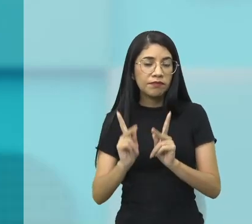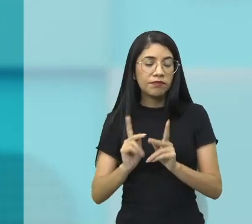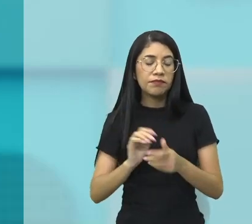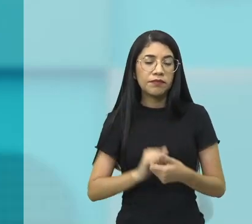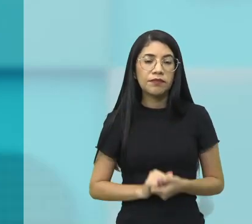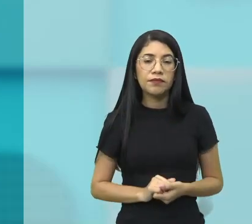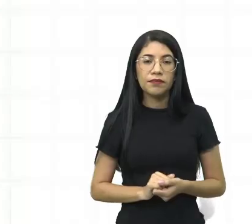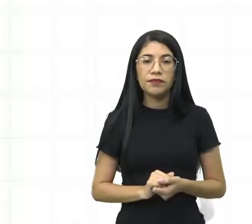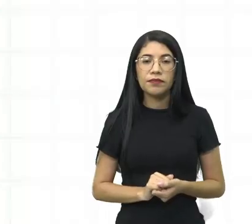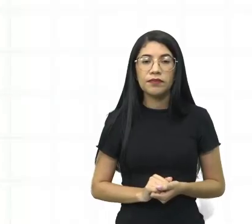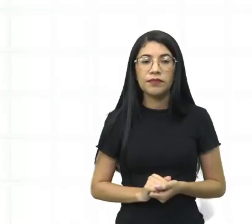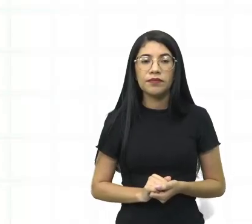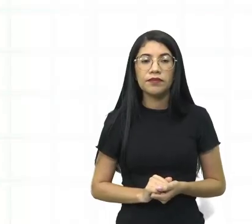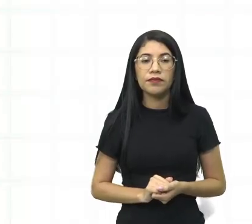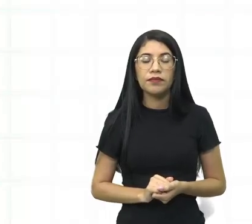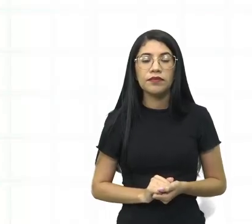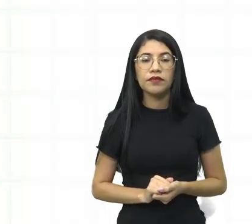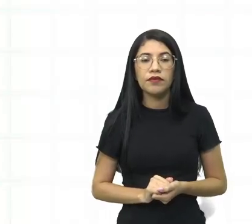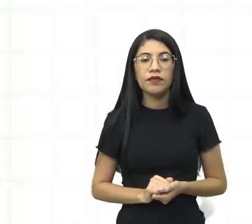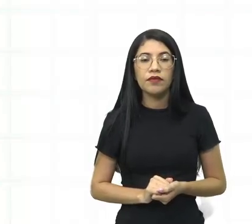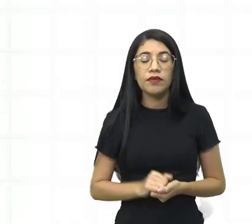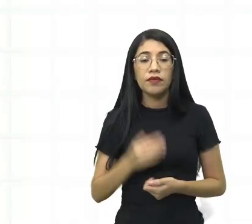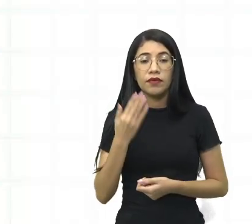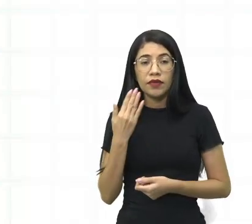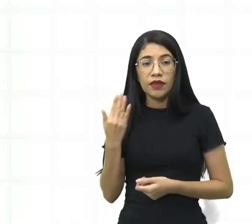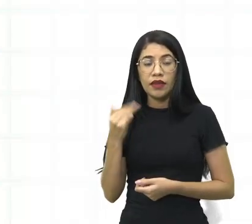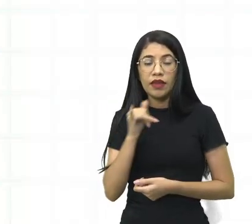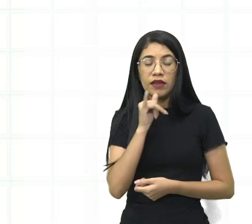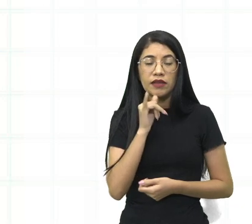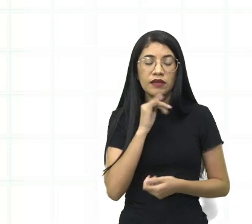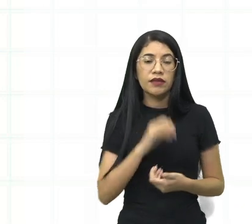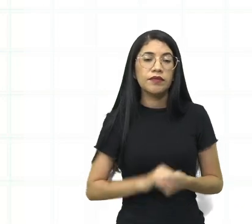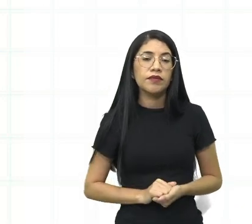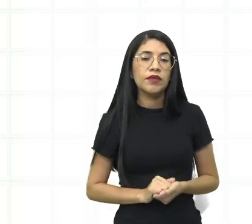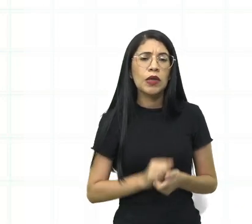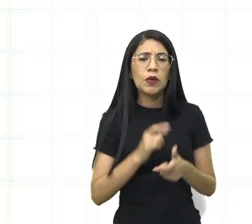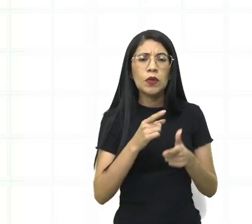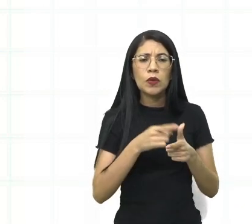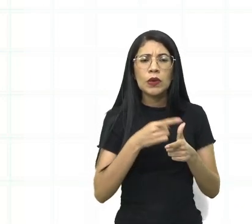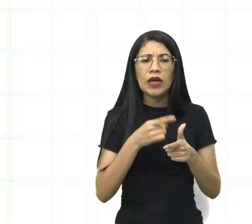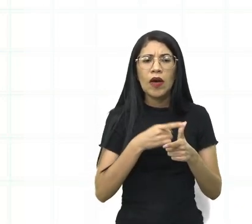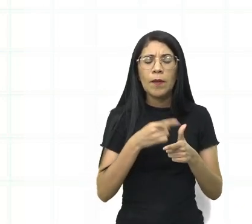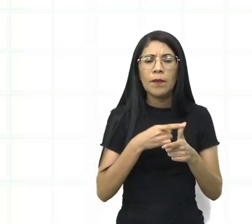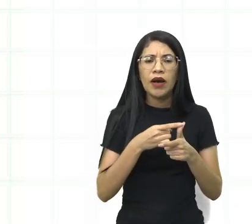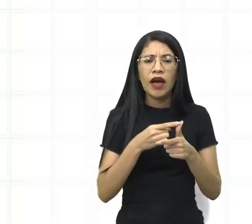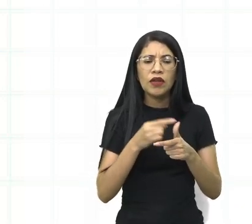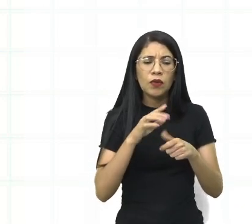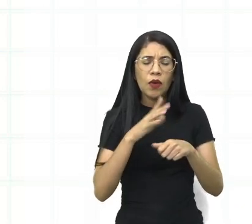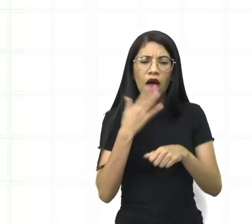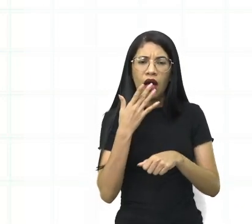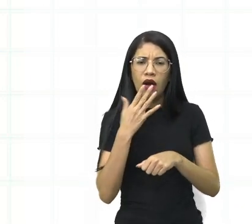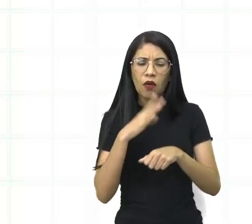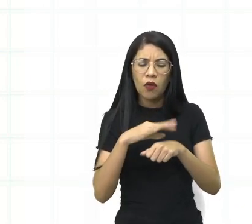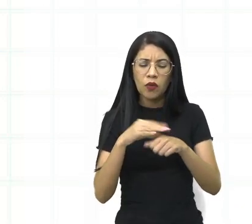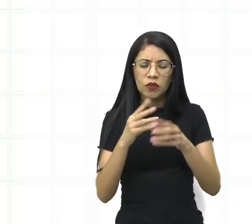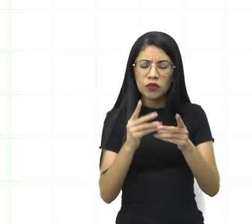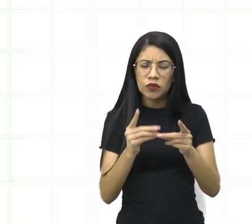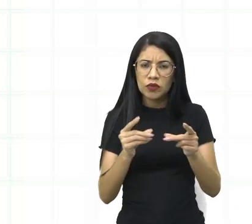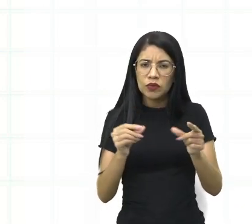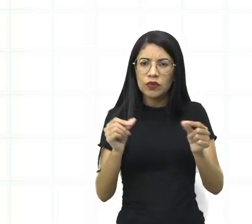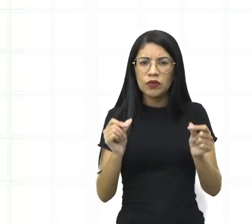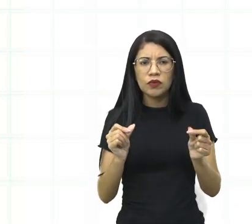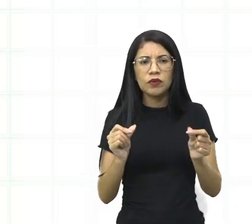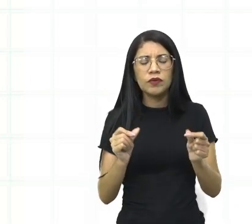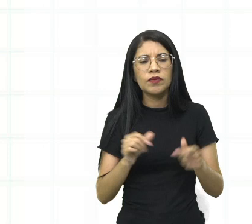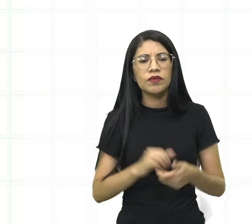Certo? Vamos lá verificar mais uma? Olha só. Sapato soltando toda a cor do